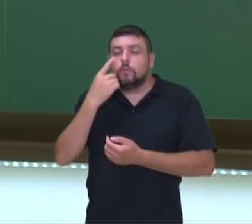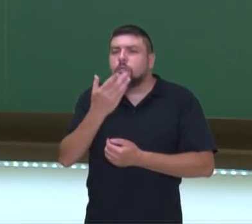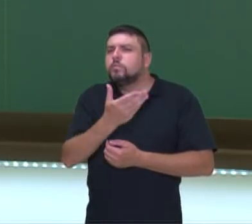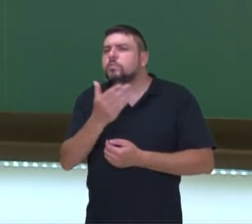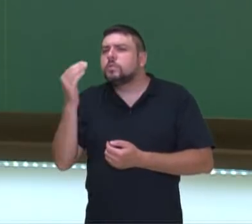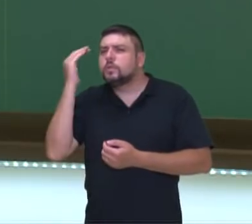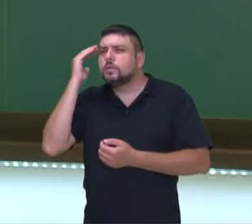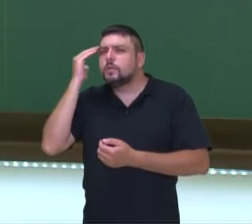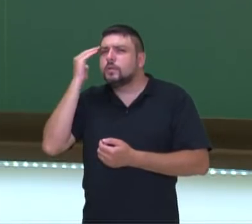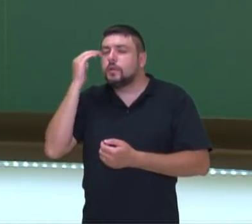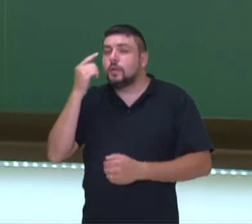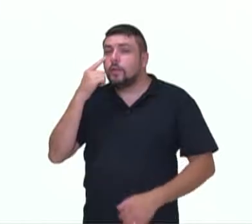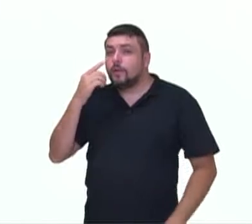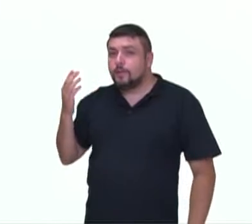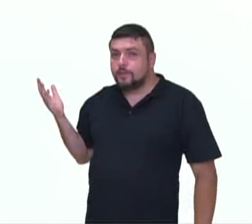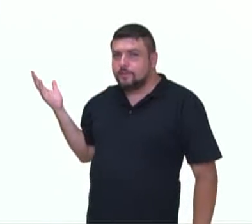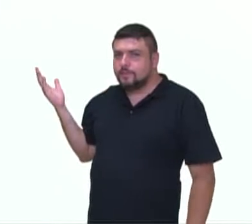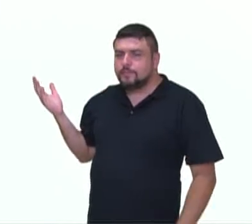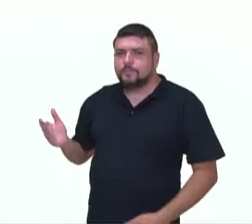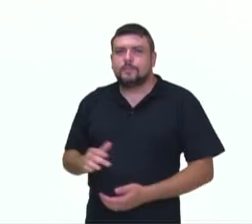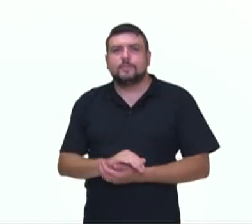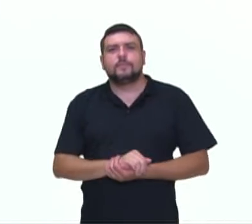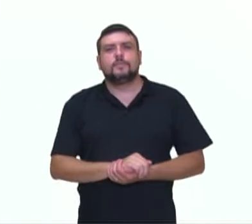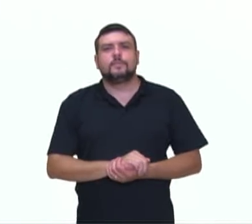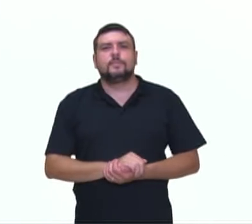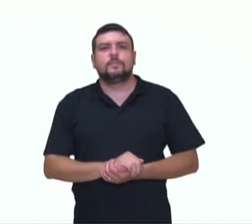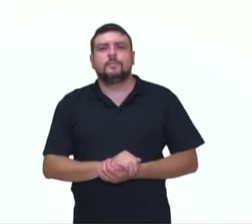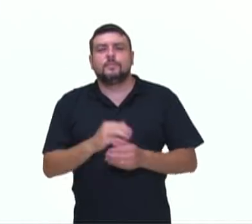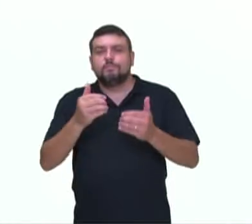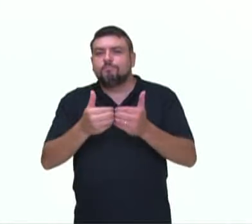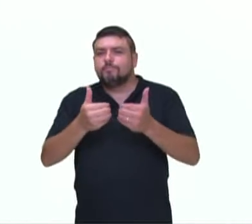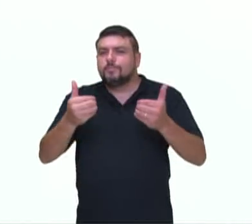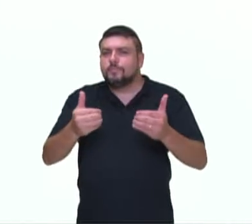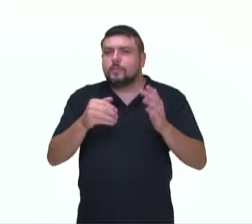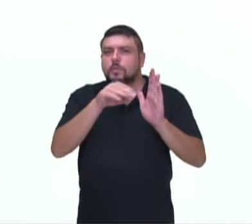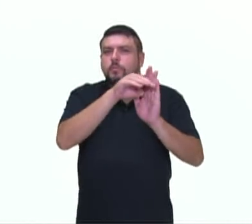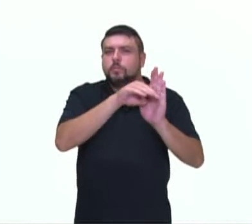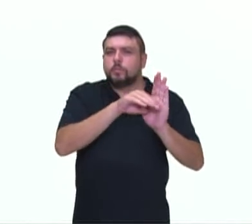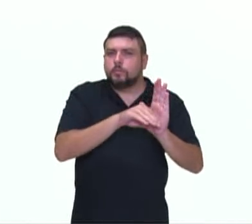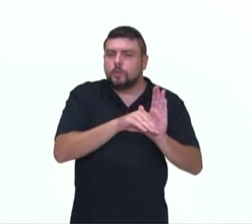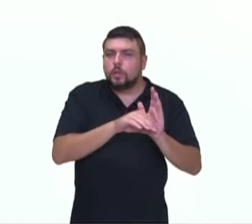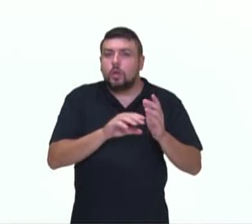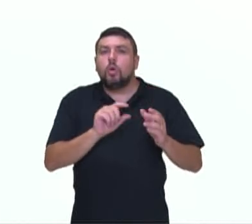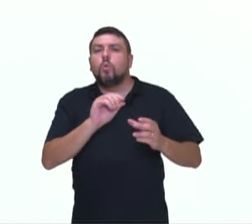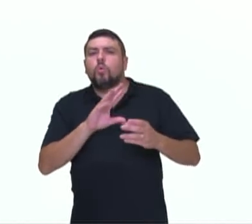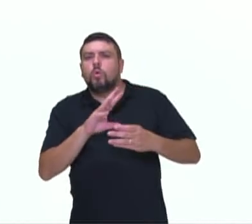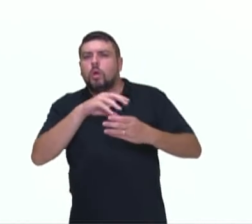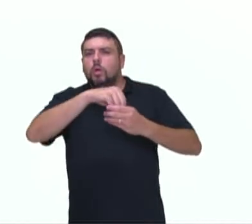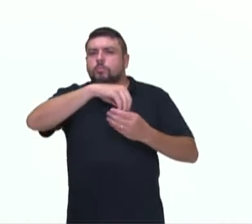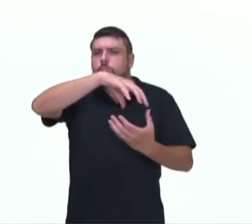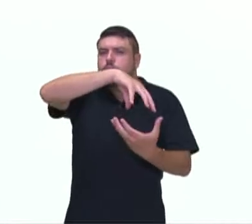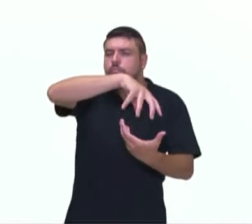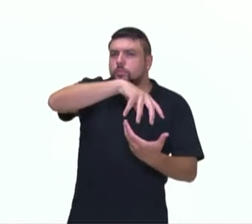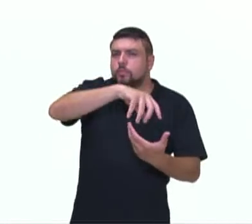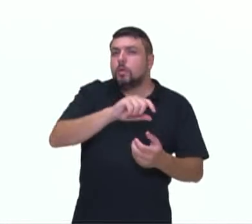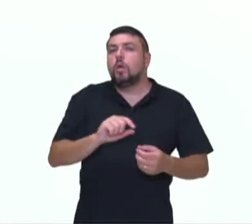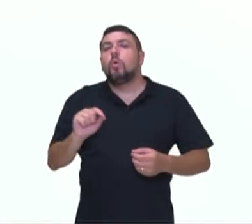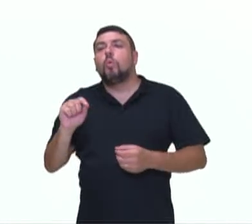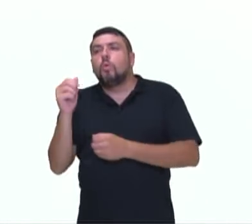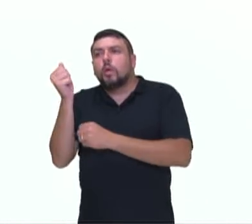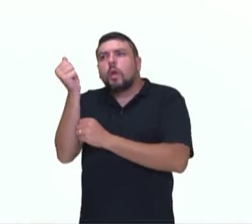compreendeu? Olha lá, fiz uma tabelinha, 2 listas, interior da Terra e atmosfera. Então,